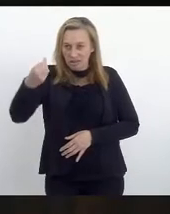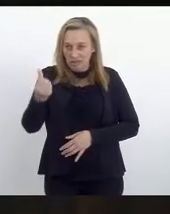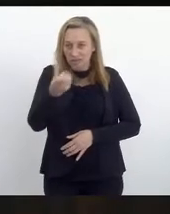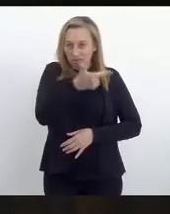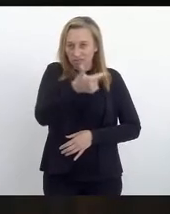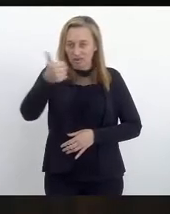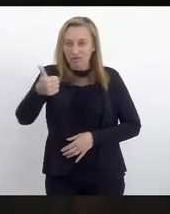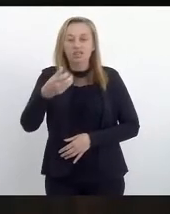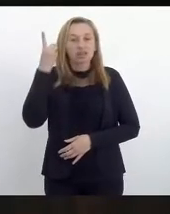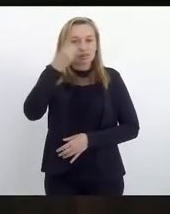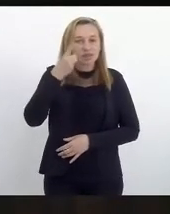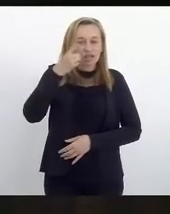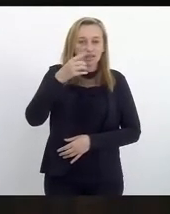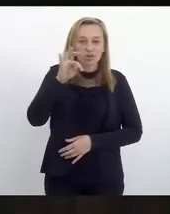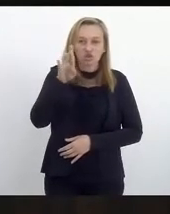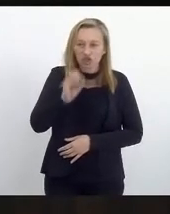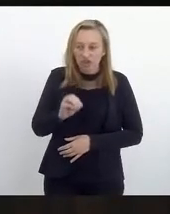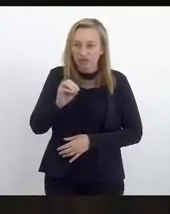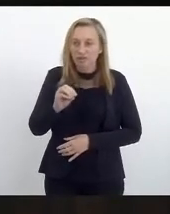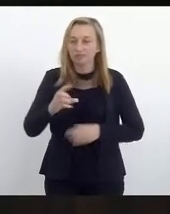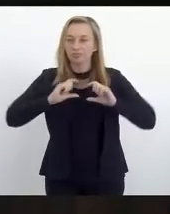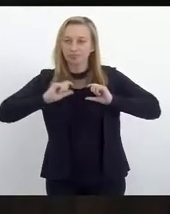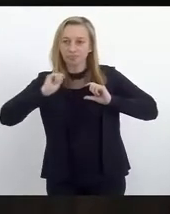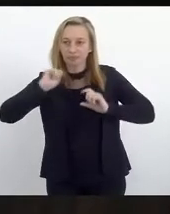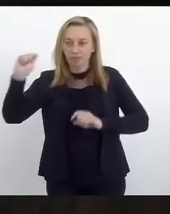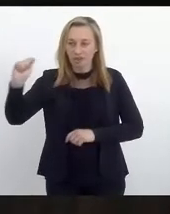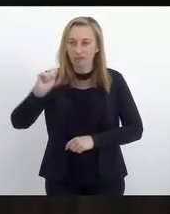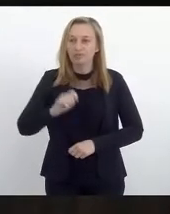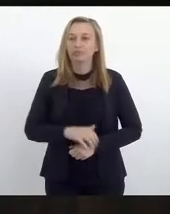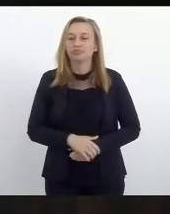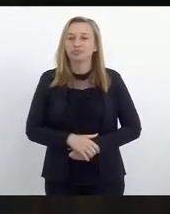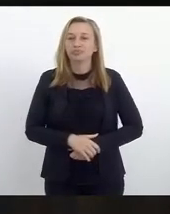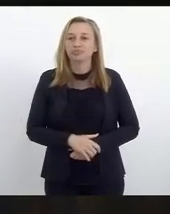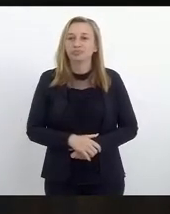726/2021, da autoria do deputado Gustavo Schmidt, que concede a medalha Tiradentes.